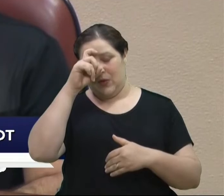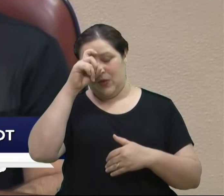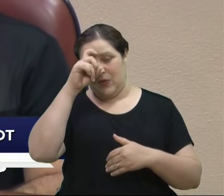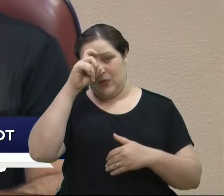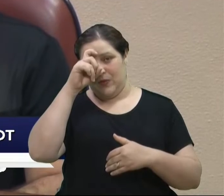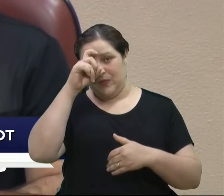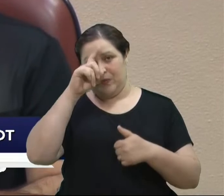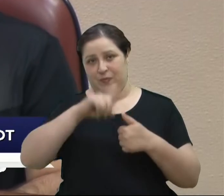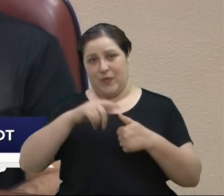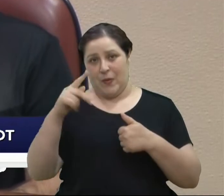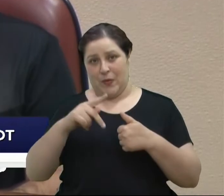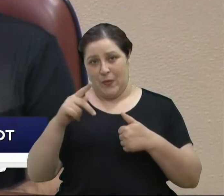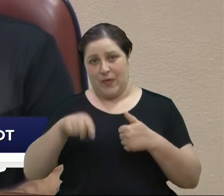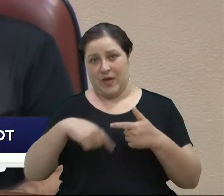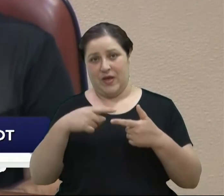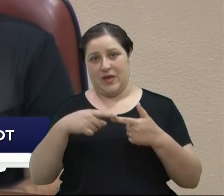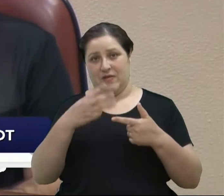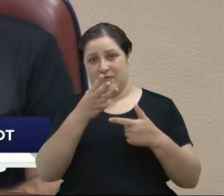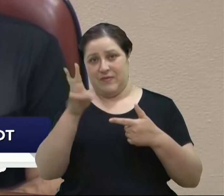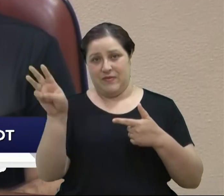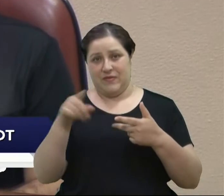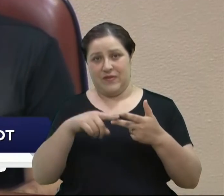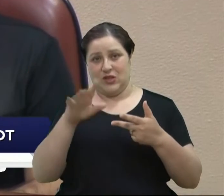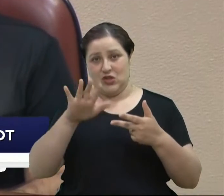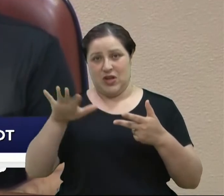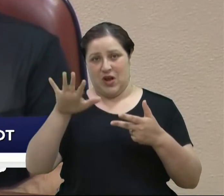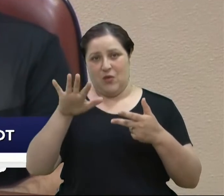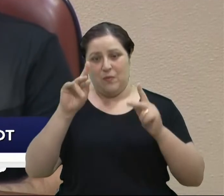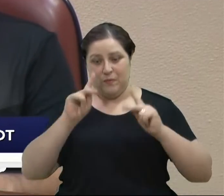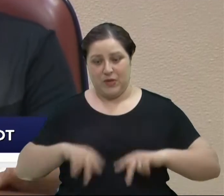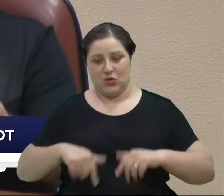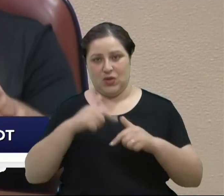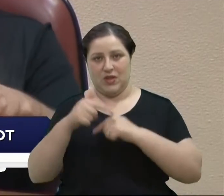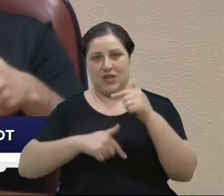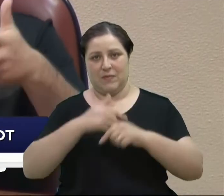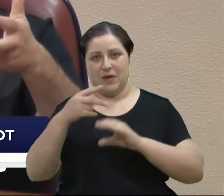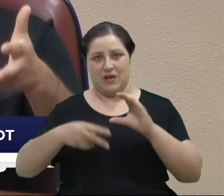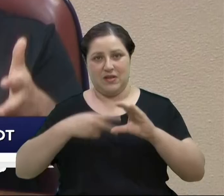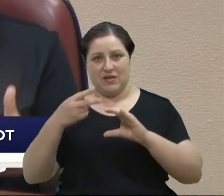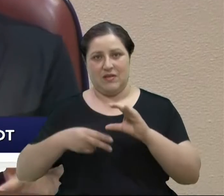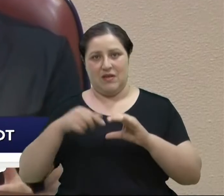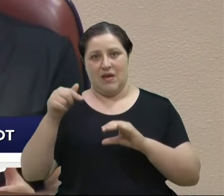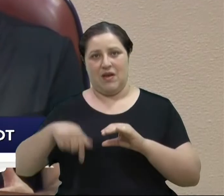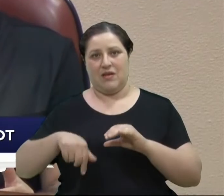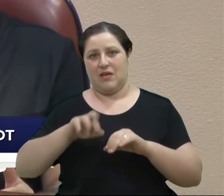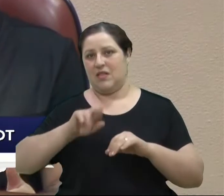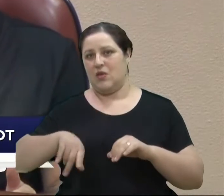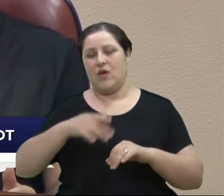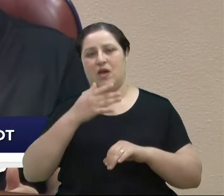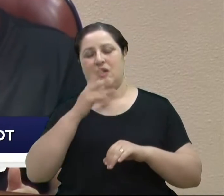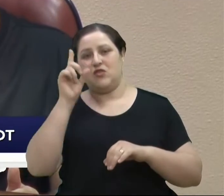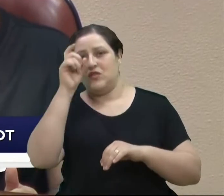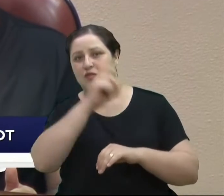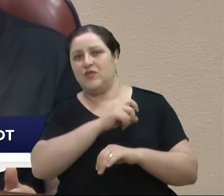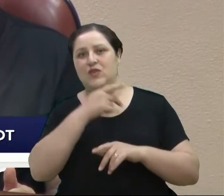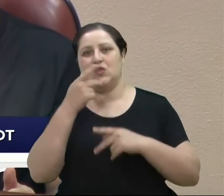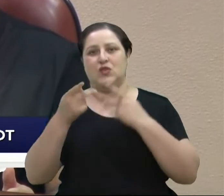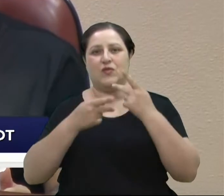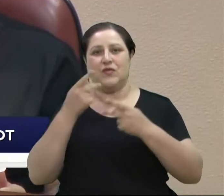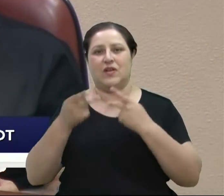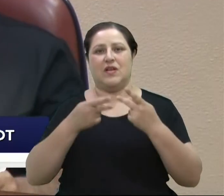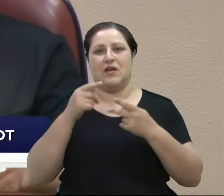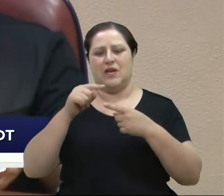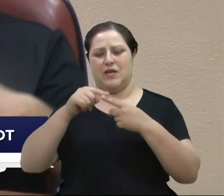o Pompeia, as pessoas que nos ajudam na Câmara de Vereadores, porque não é que seja difícil falar com o Sandro,